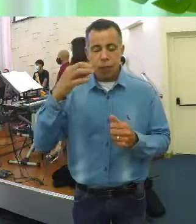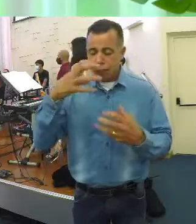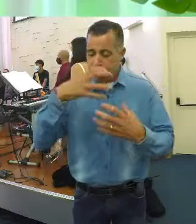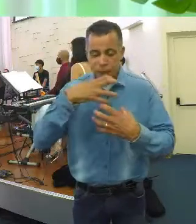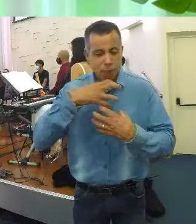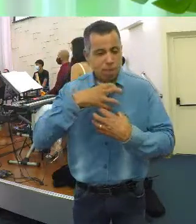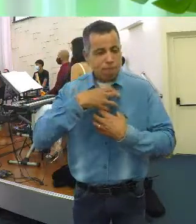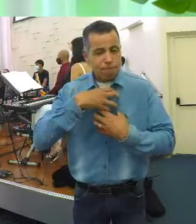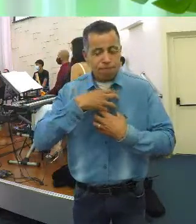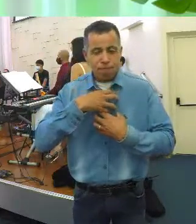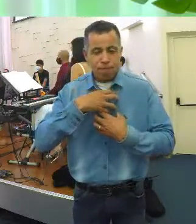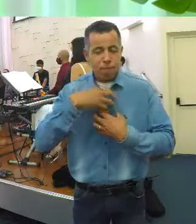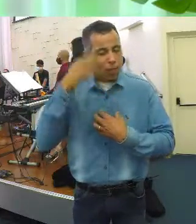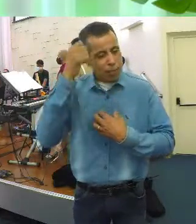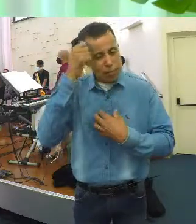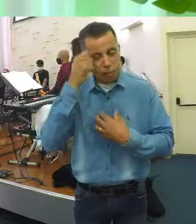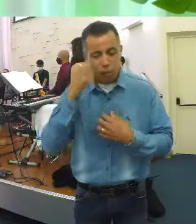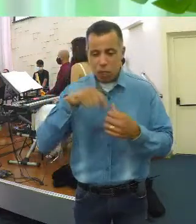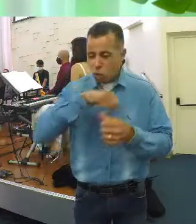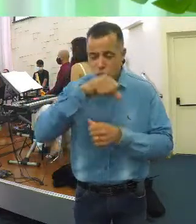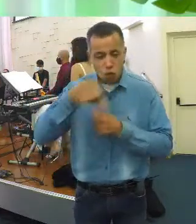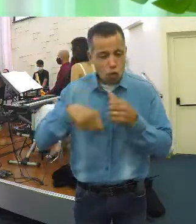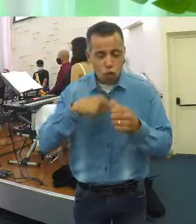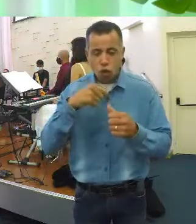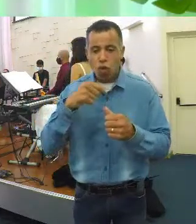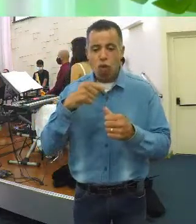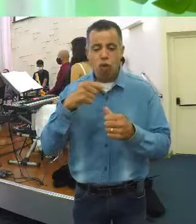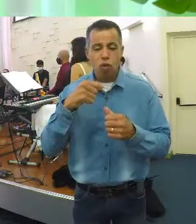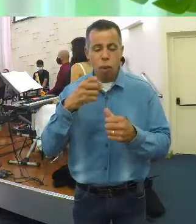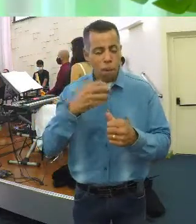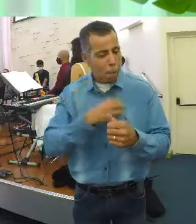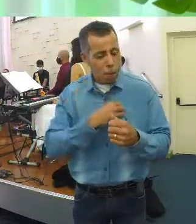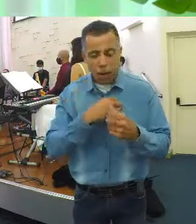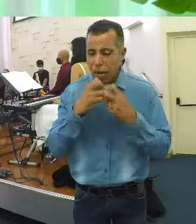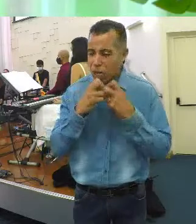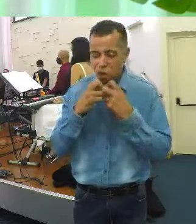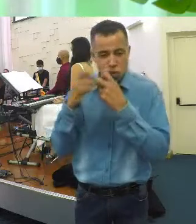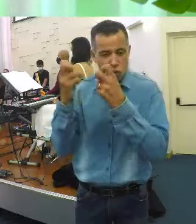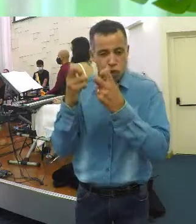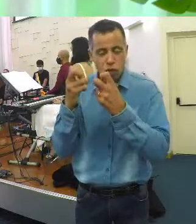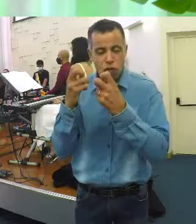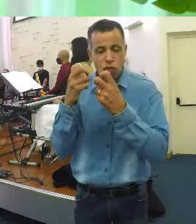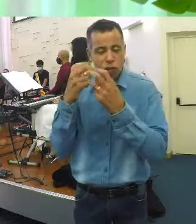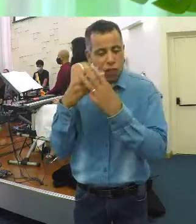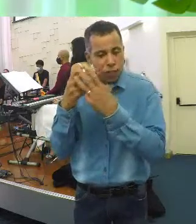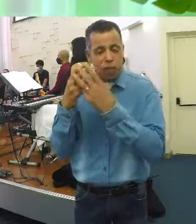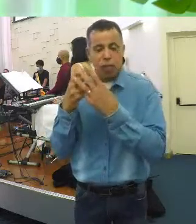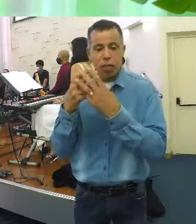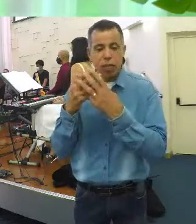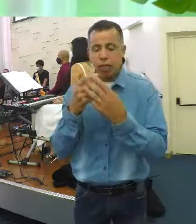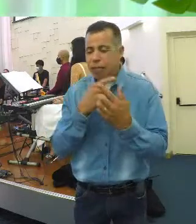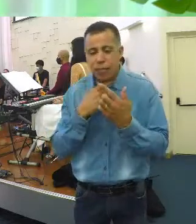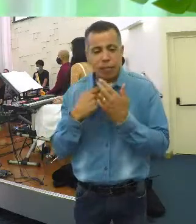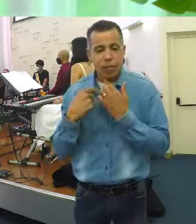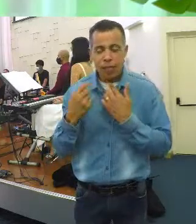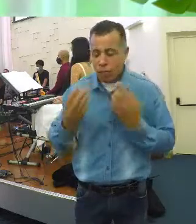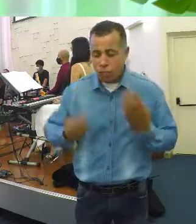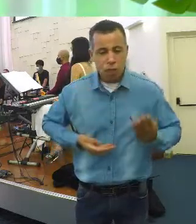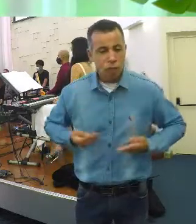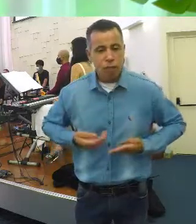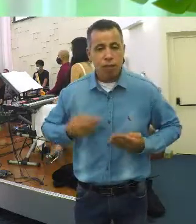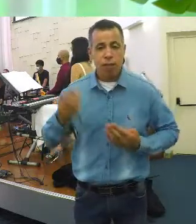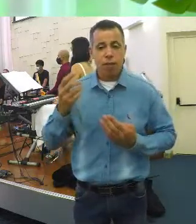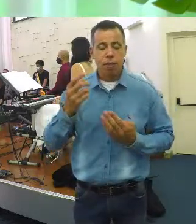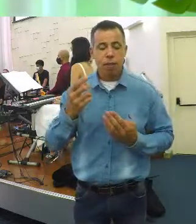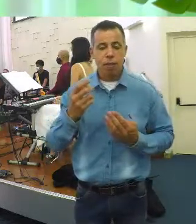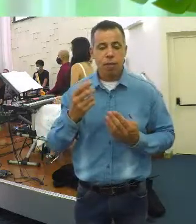Senhor, arrependimento, conversão, confissão de pecados, entrega para a obra missionária, desejo de servir ao